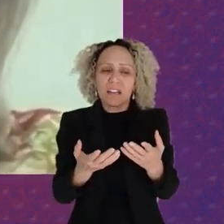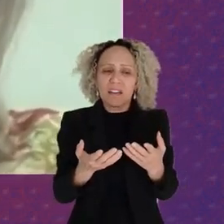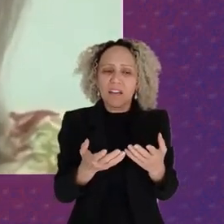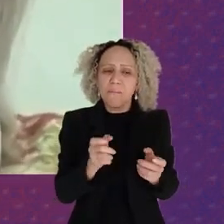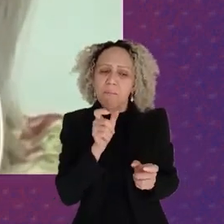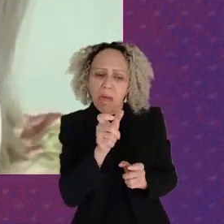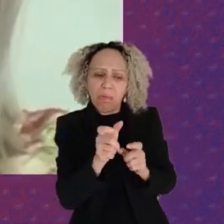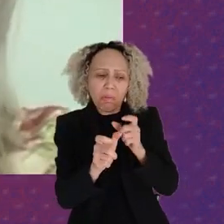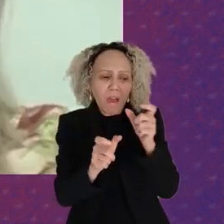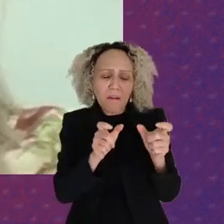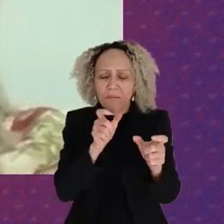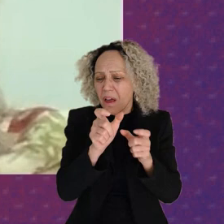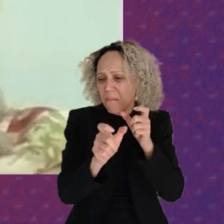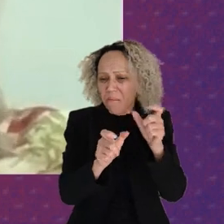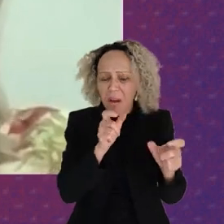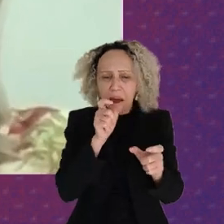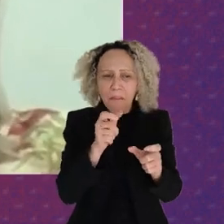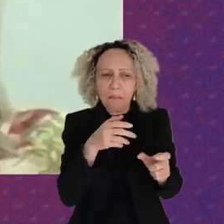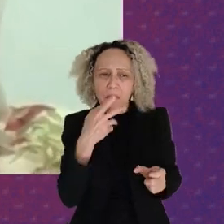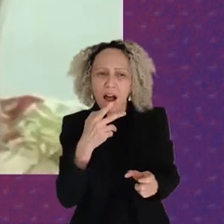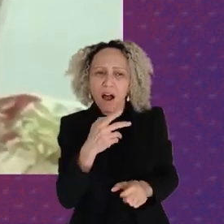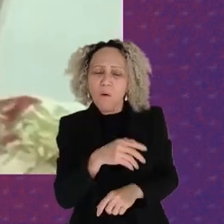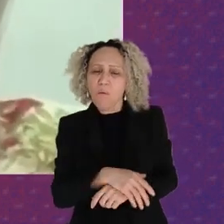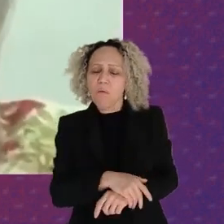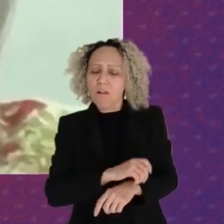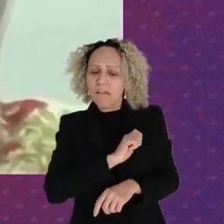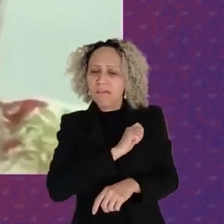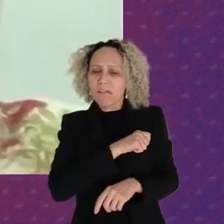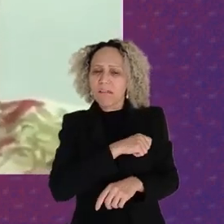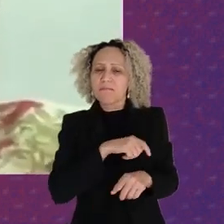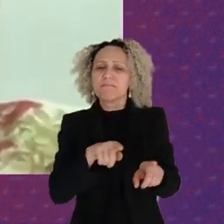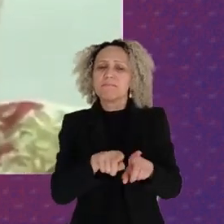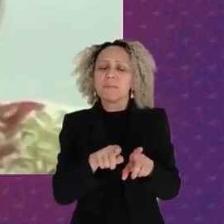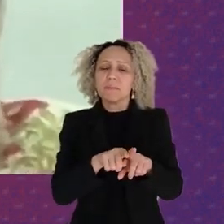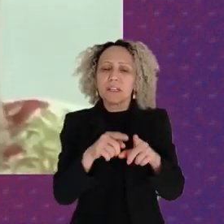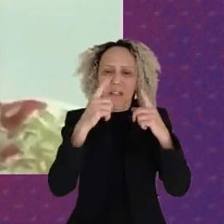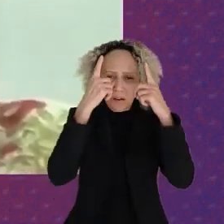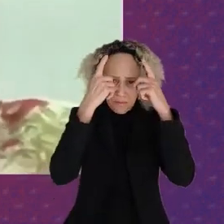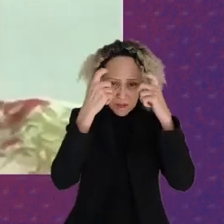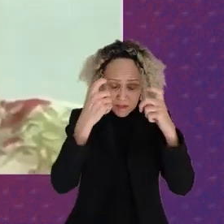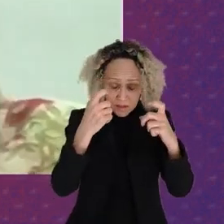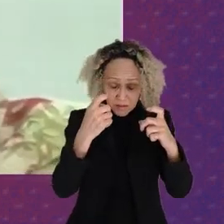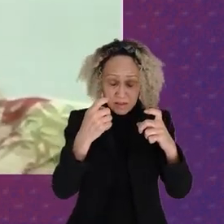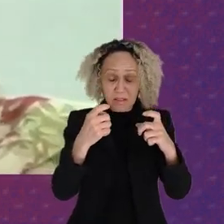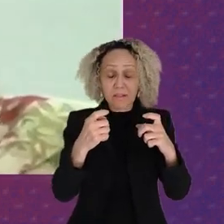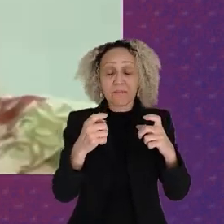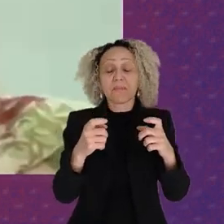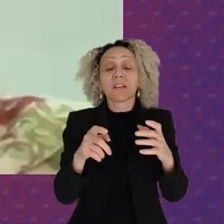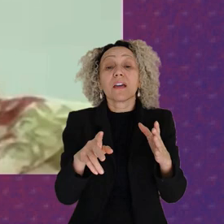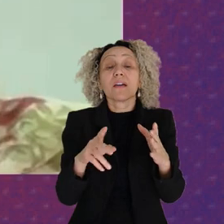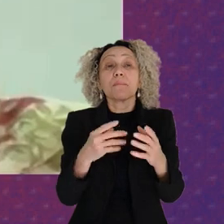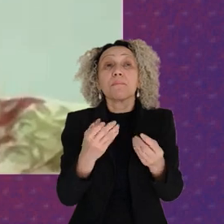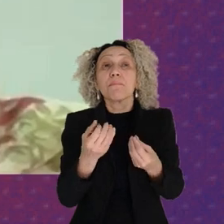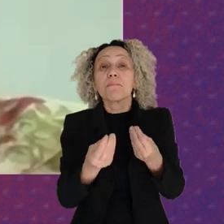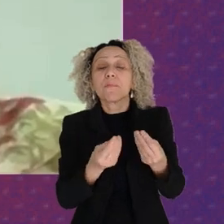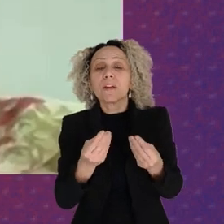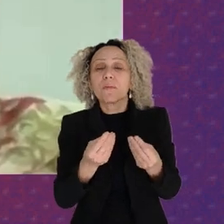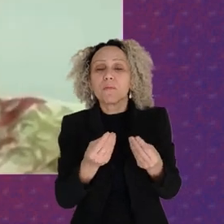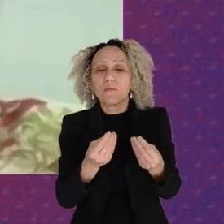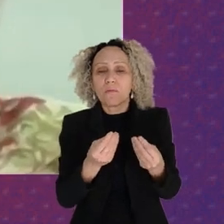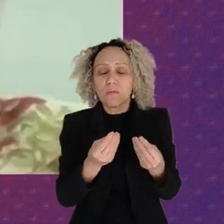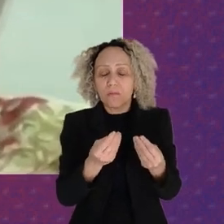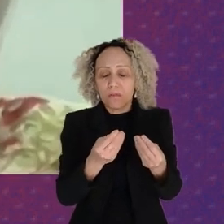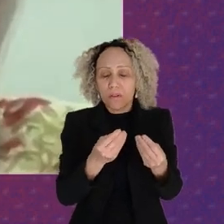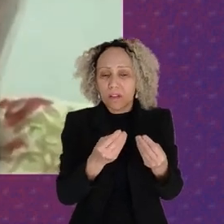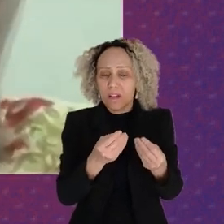injúria. Nós temos a violência patrimonial ou material, que são ações